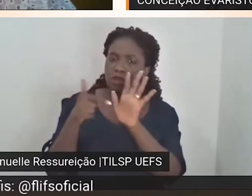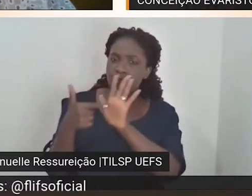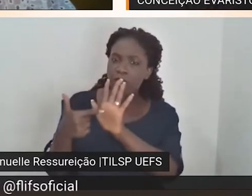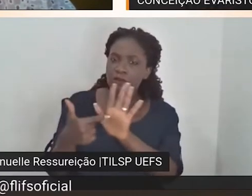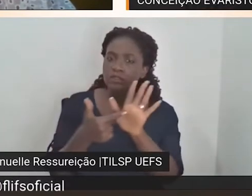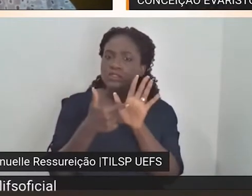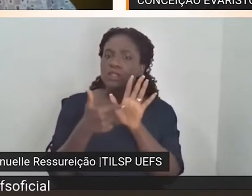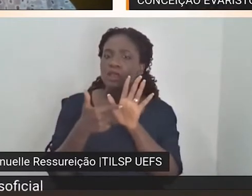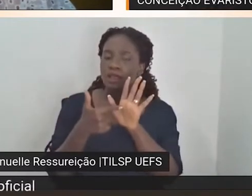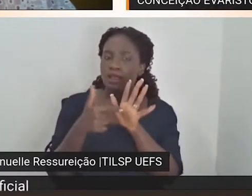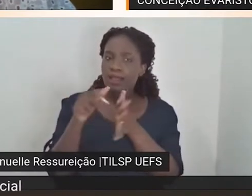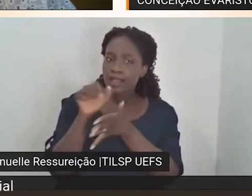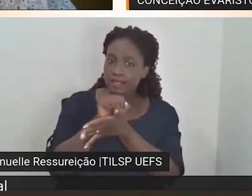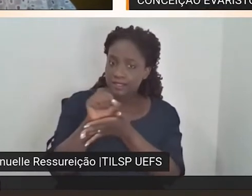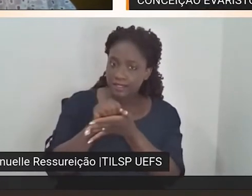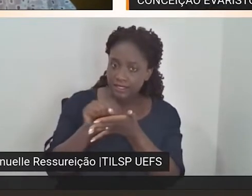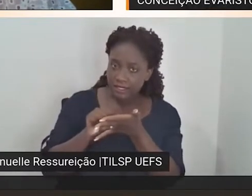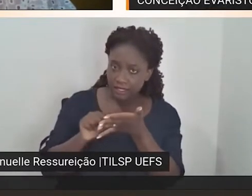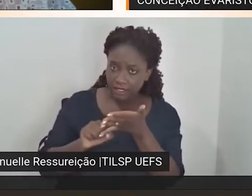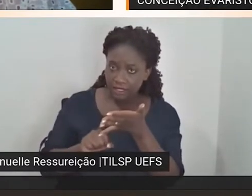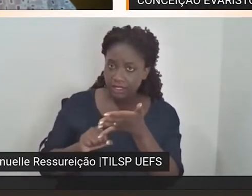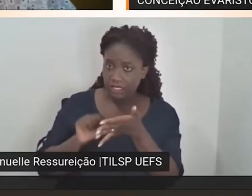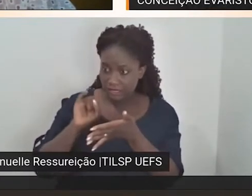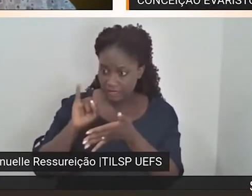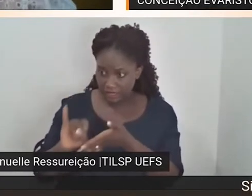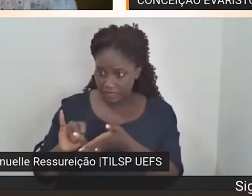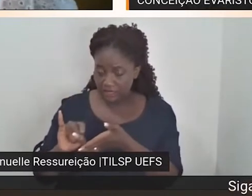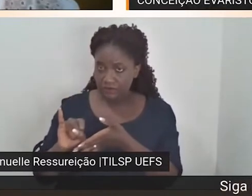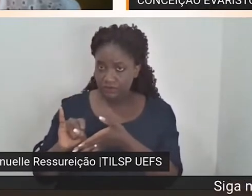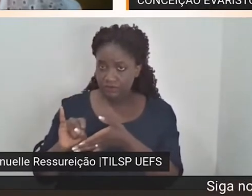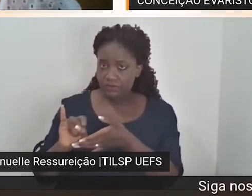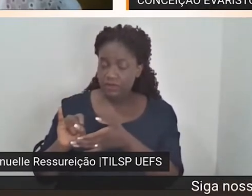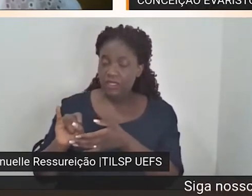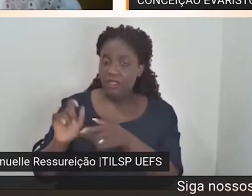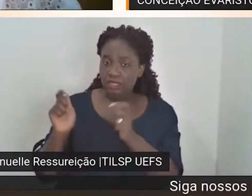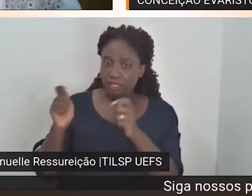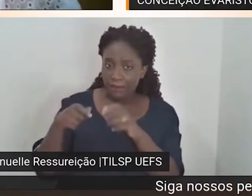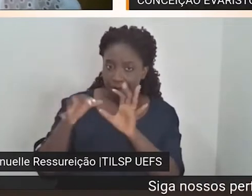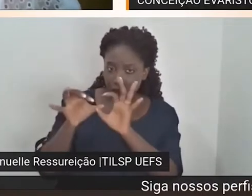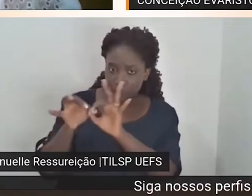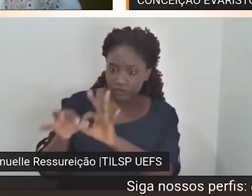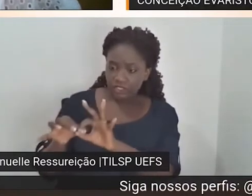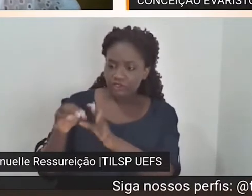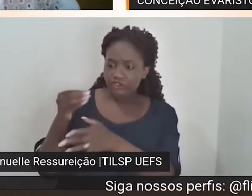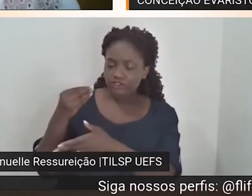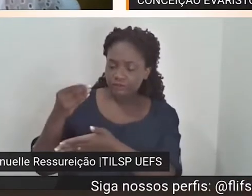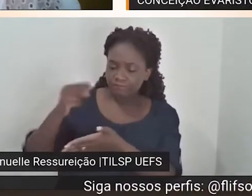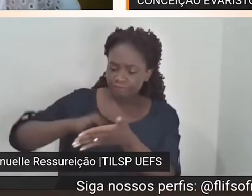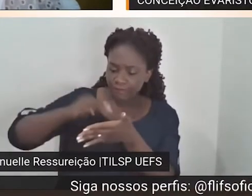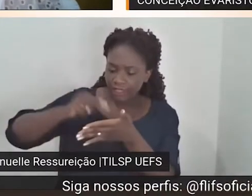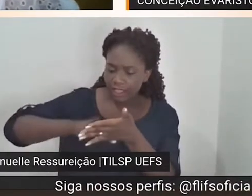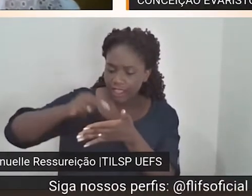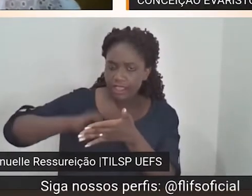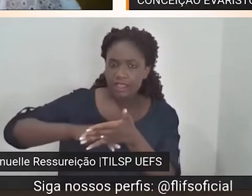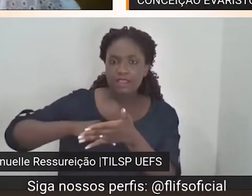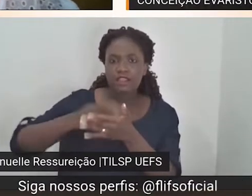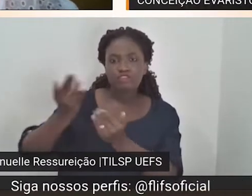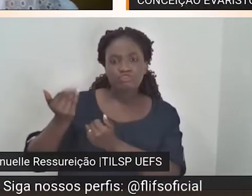escrita, sem sombra de dúvida, se você tem possibilidades de viver a leitura, se você, quanto mais cedo